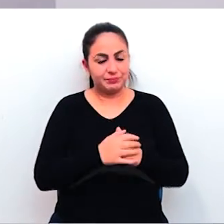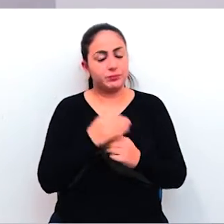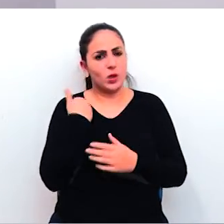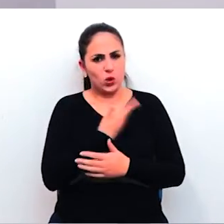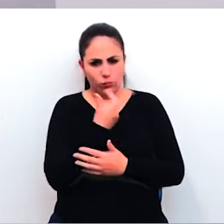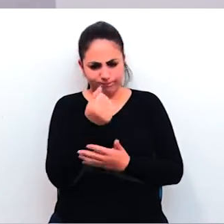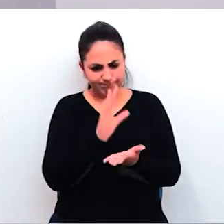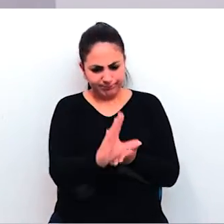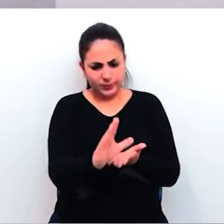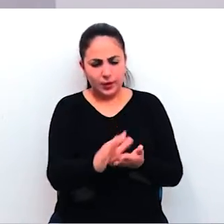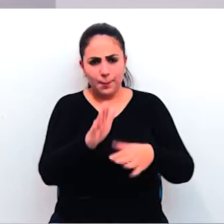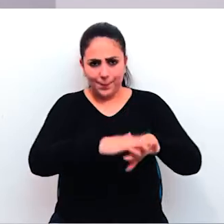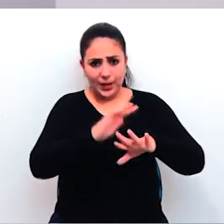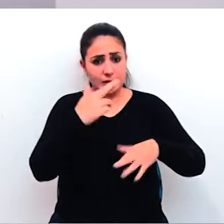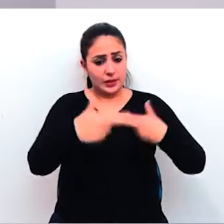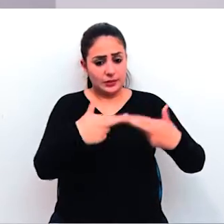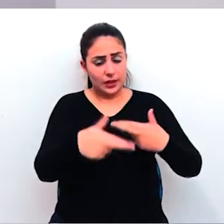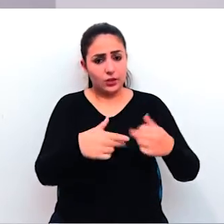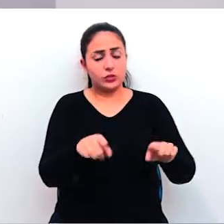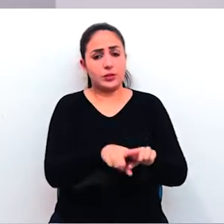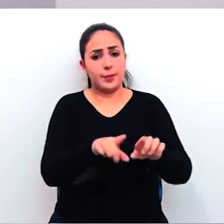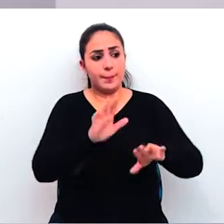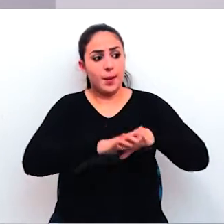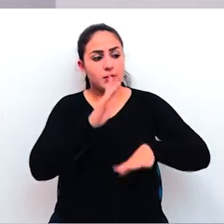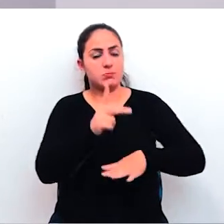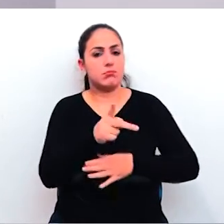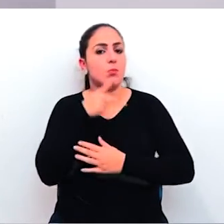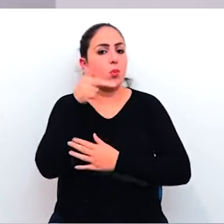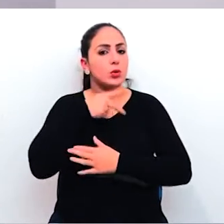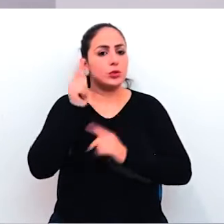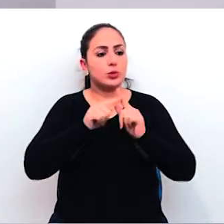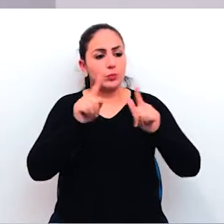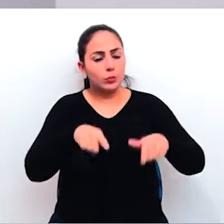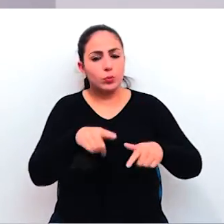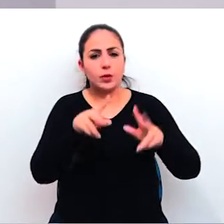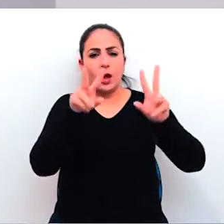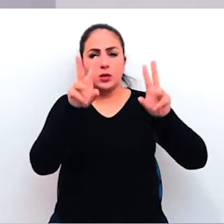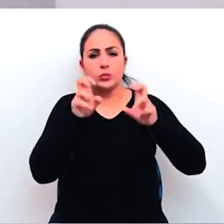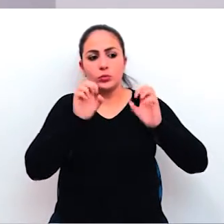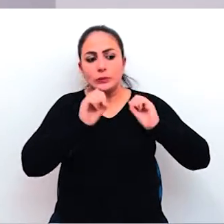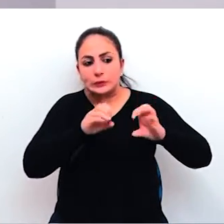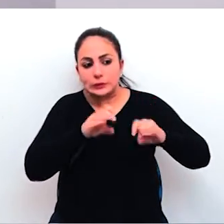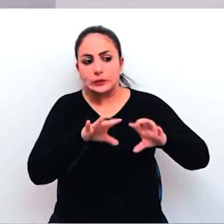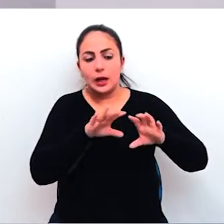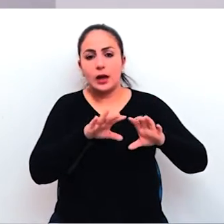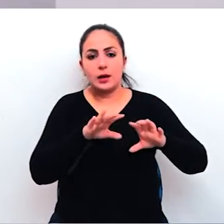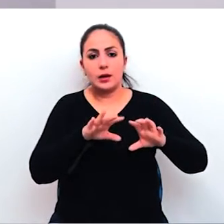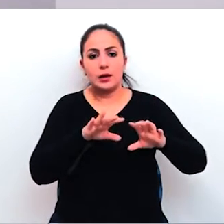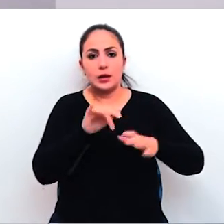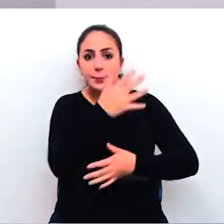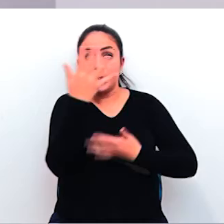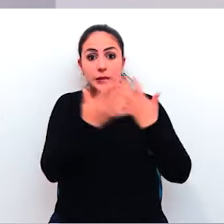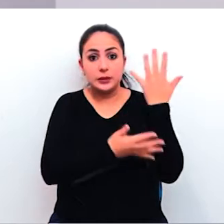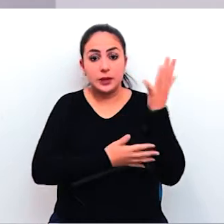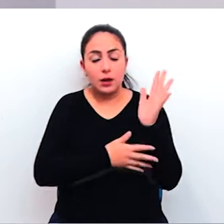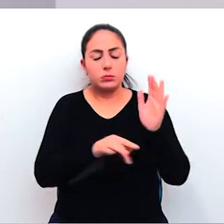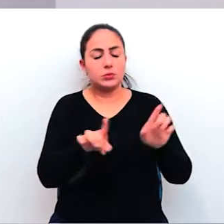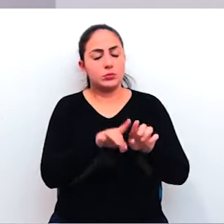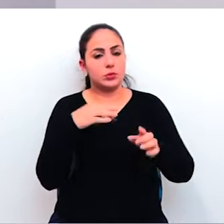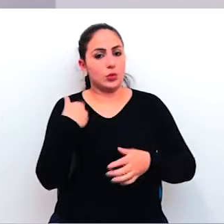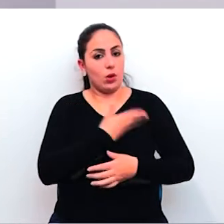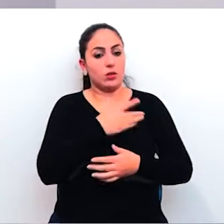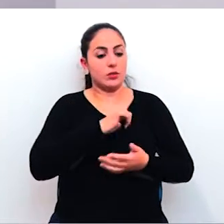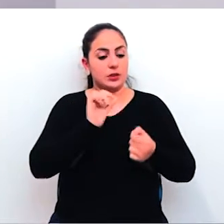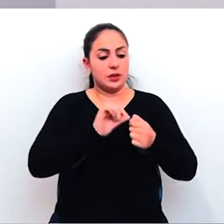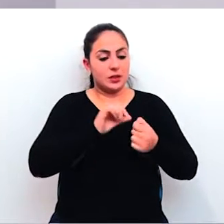evolução vamos investir mais devo investir mais em políticas públicas de educação ambiental vamos investir mais